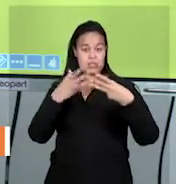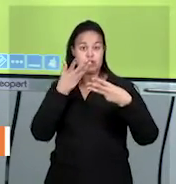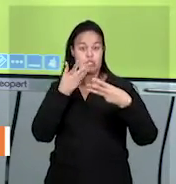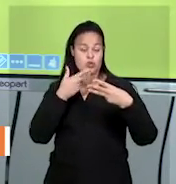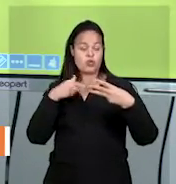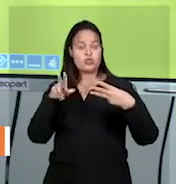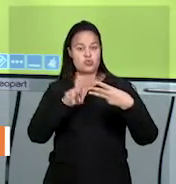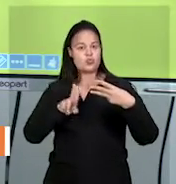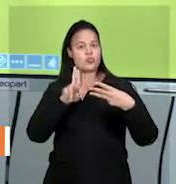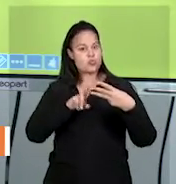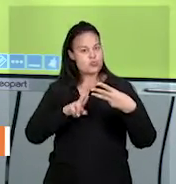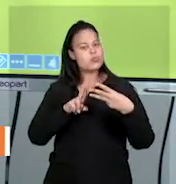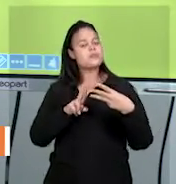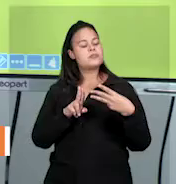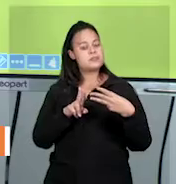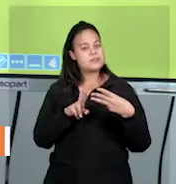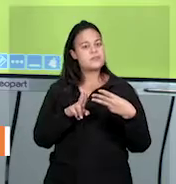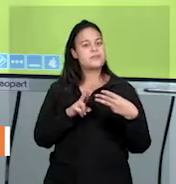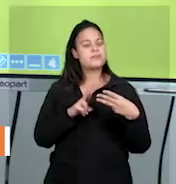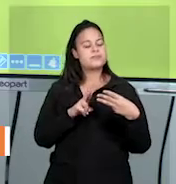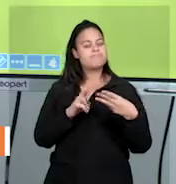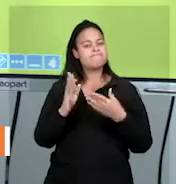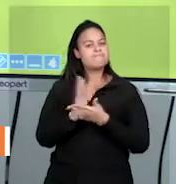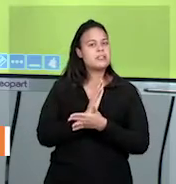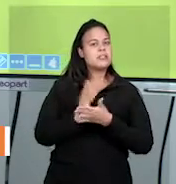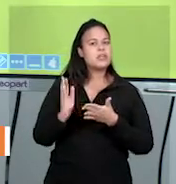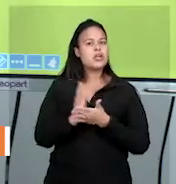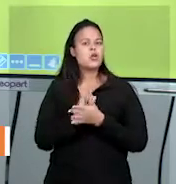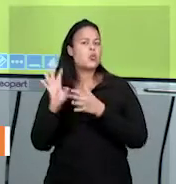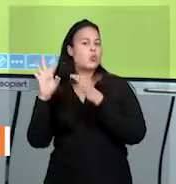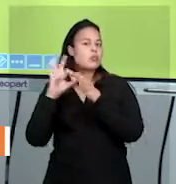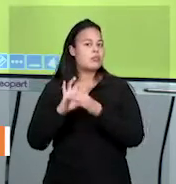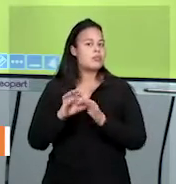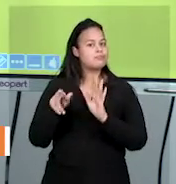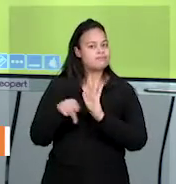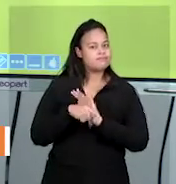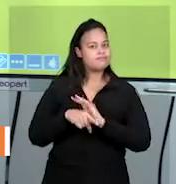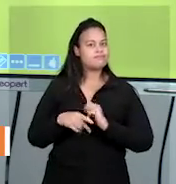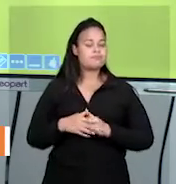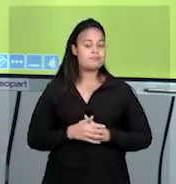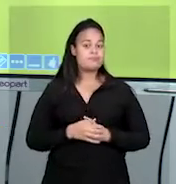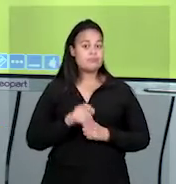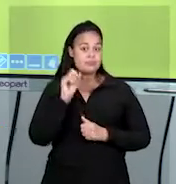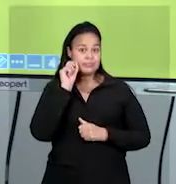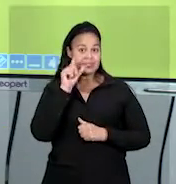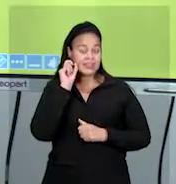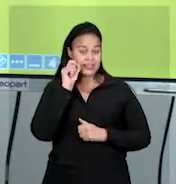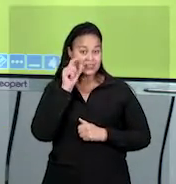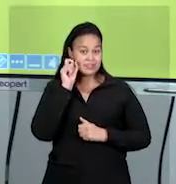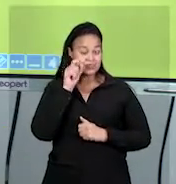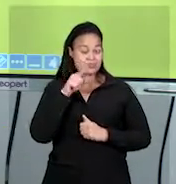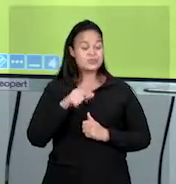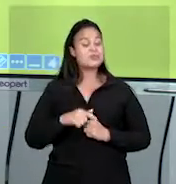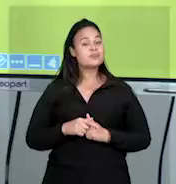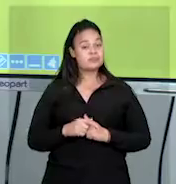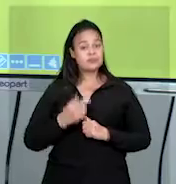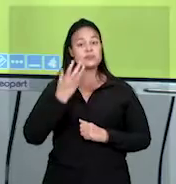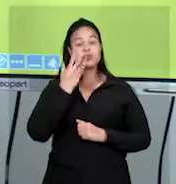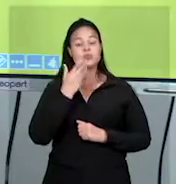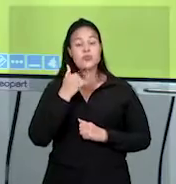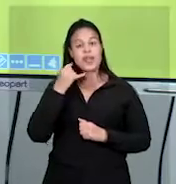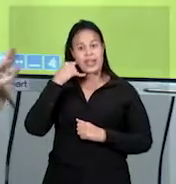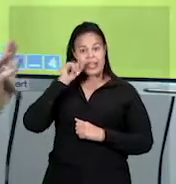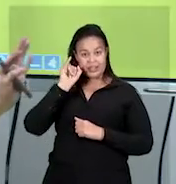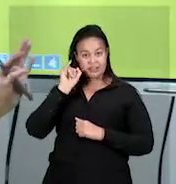costuma deixar elas para alguns contextos específicos. É a cor azul, que a gente normalmente vai evitar